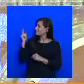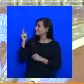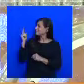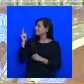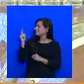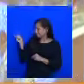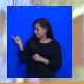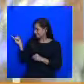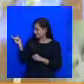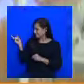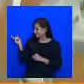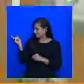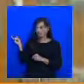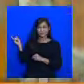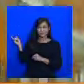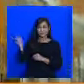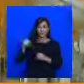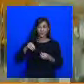Valendo!